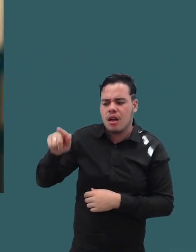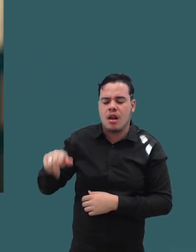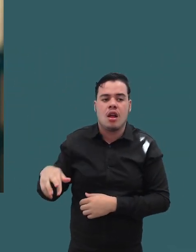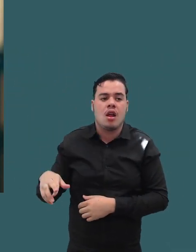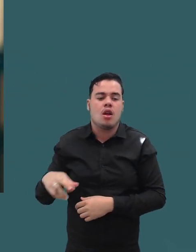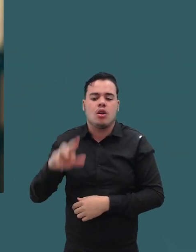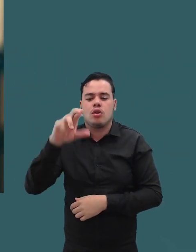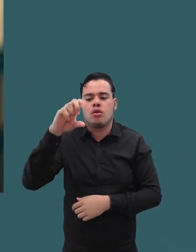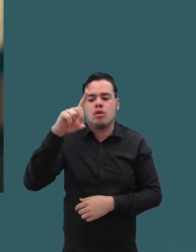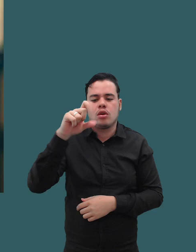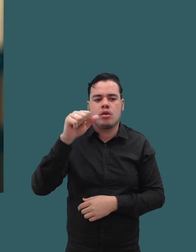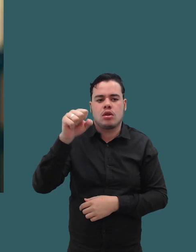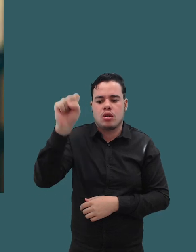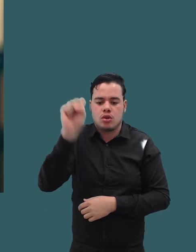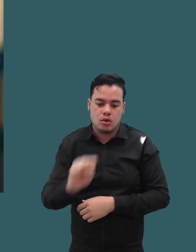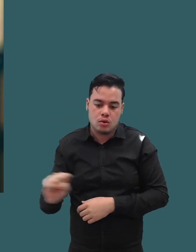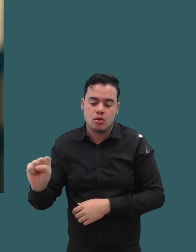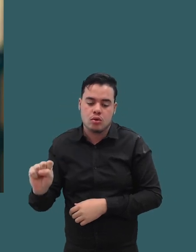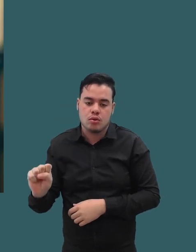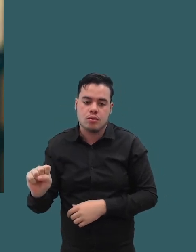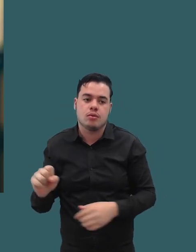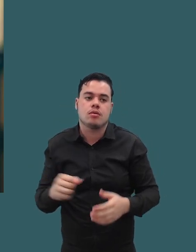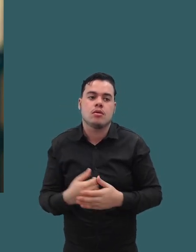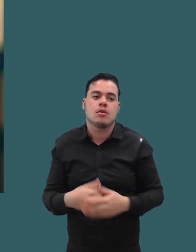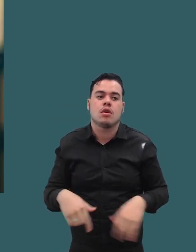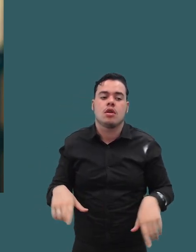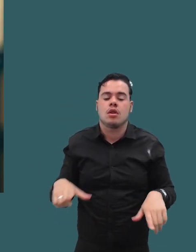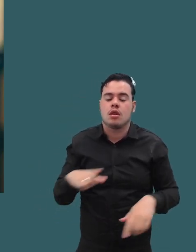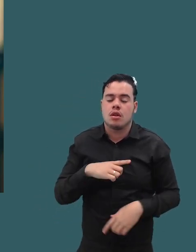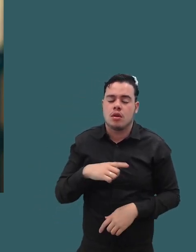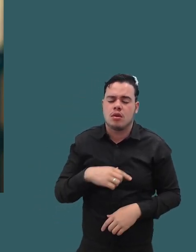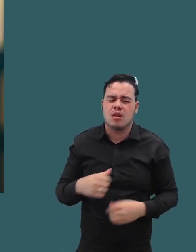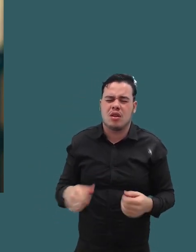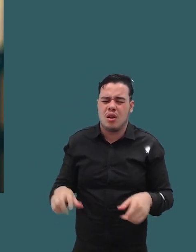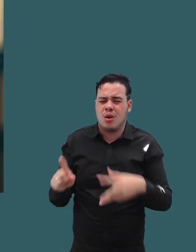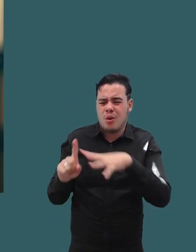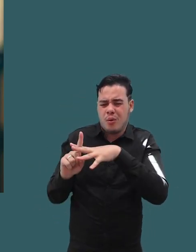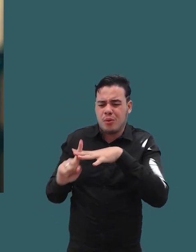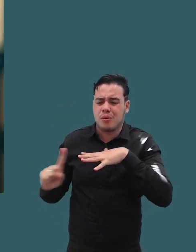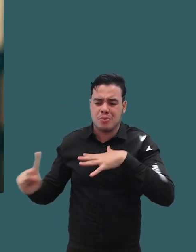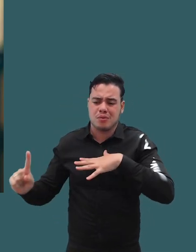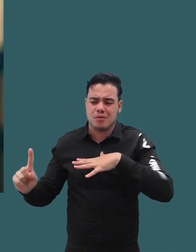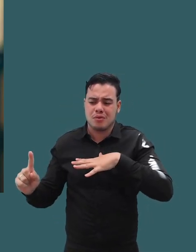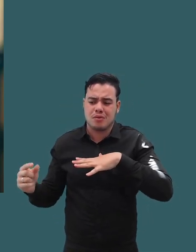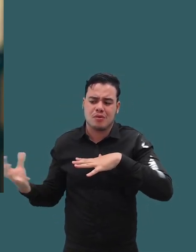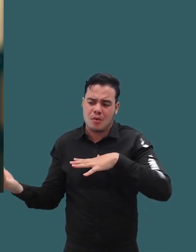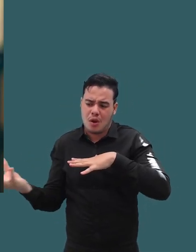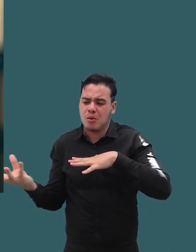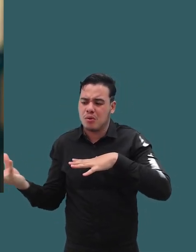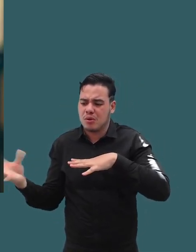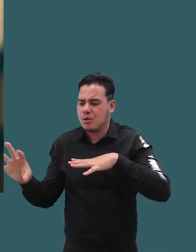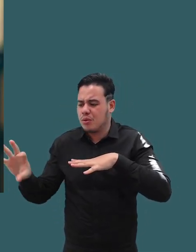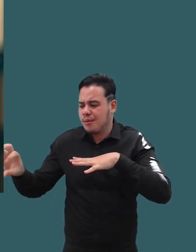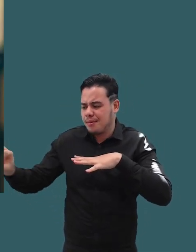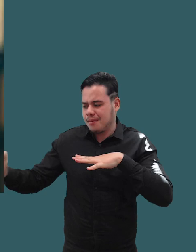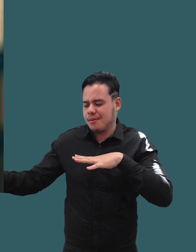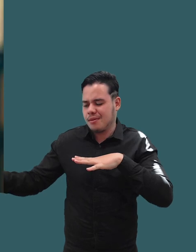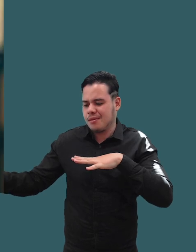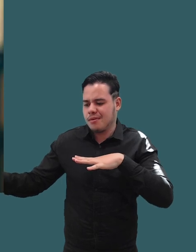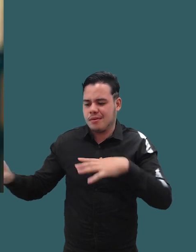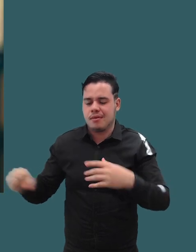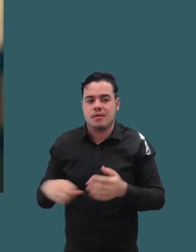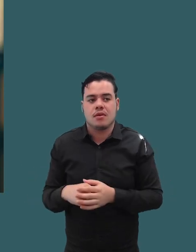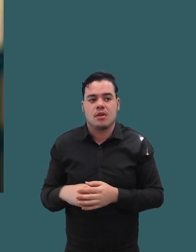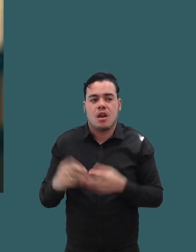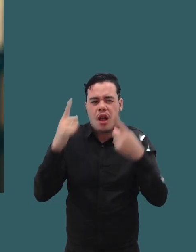há uma série de trabalhos que muitas vezes ficam restritos à própria comunidade científica, acadêmica. E a